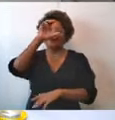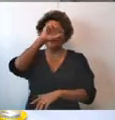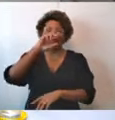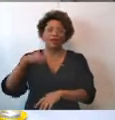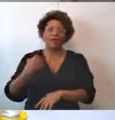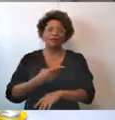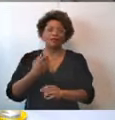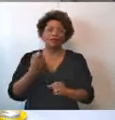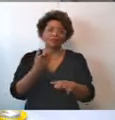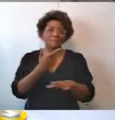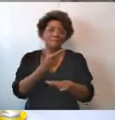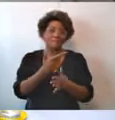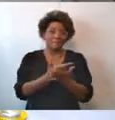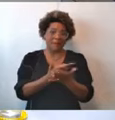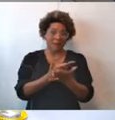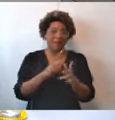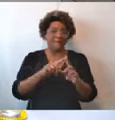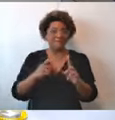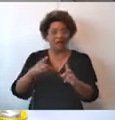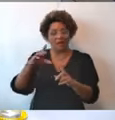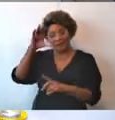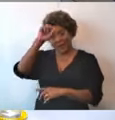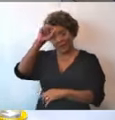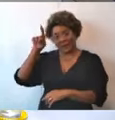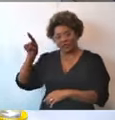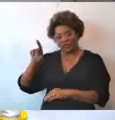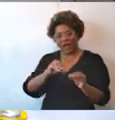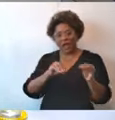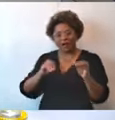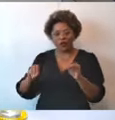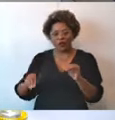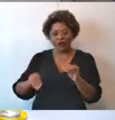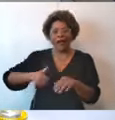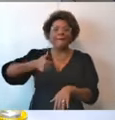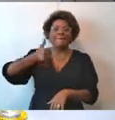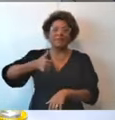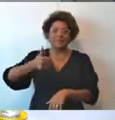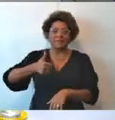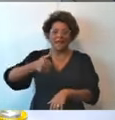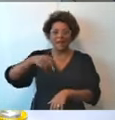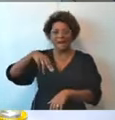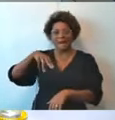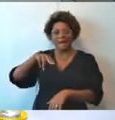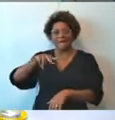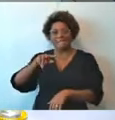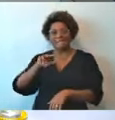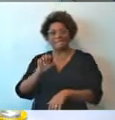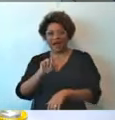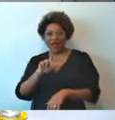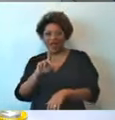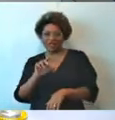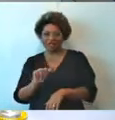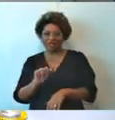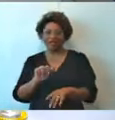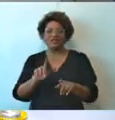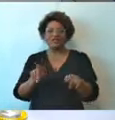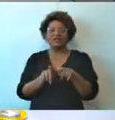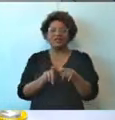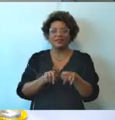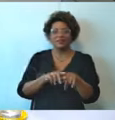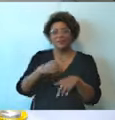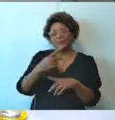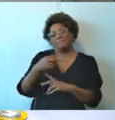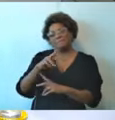gente aprende lá na motoescola a colocar primeiro e ponto morto e se equilibrar em cima de ponto morto e se equilibrar em cima da moto.